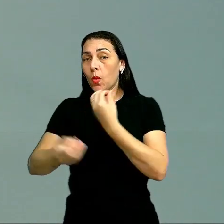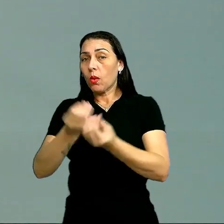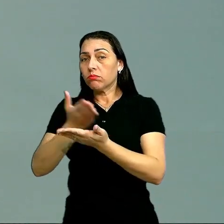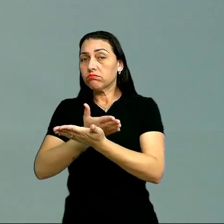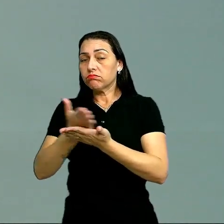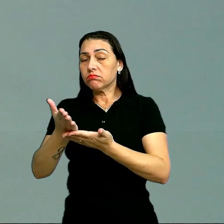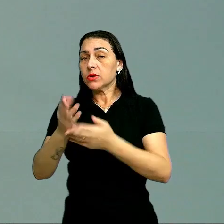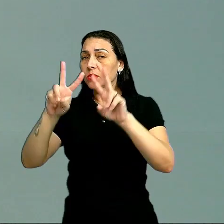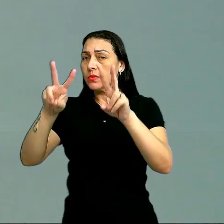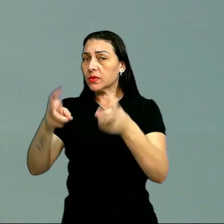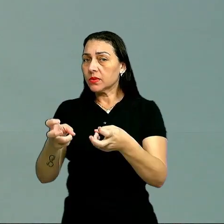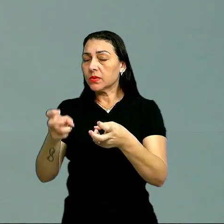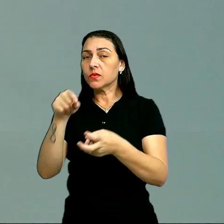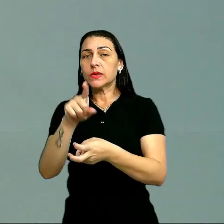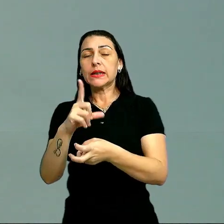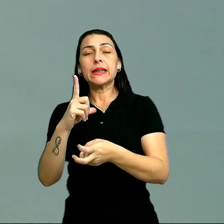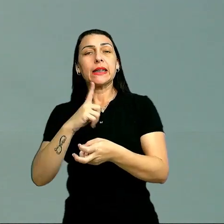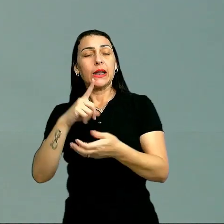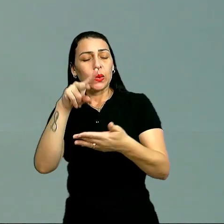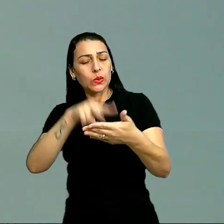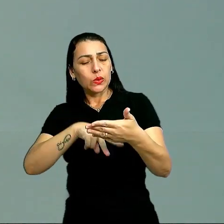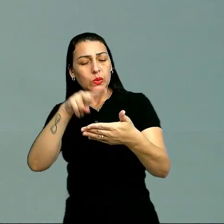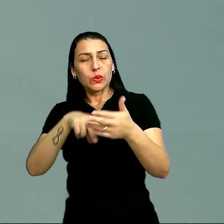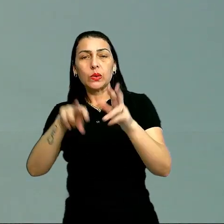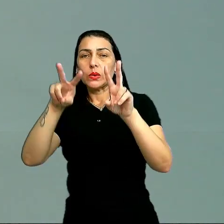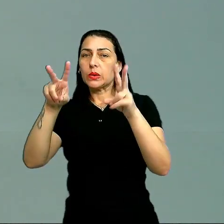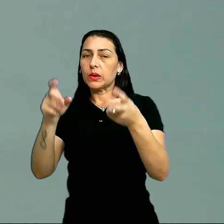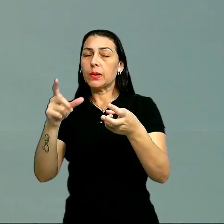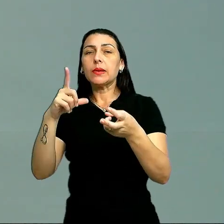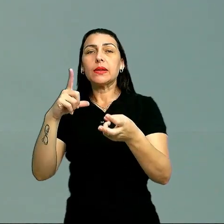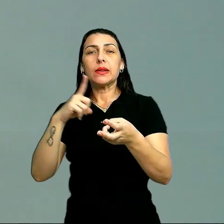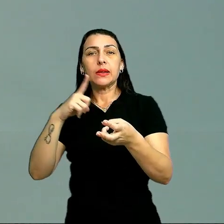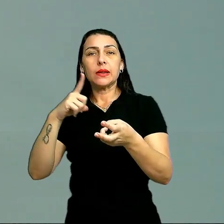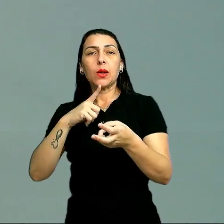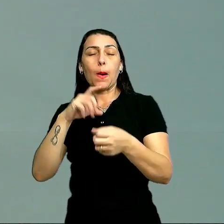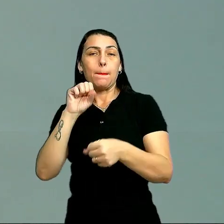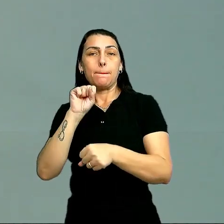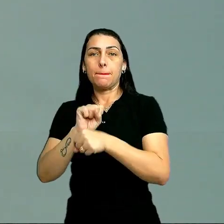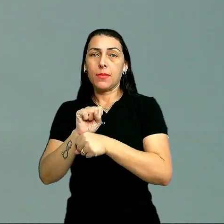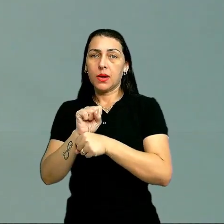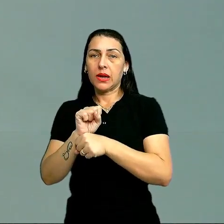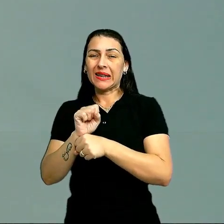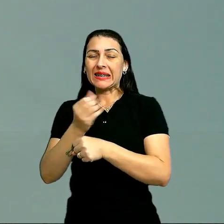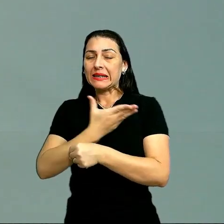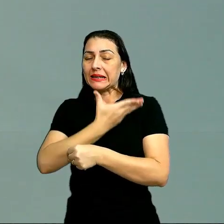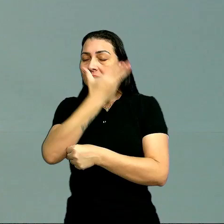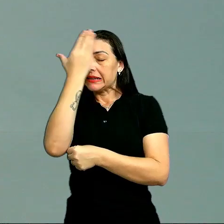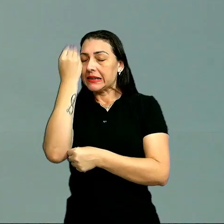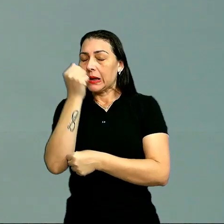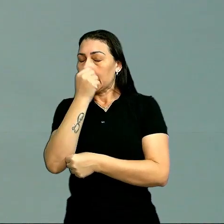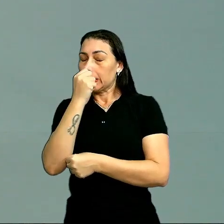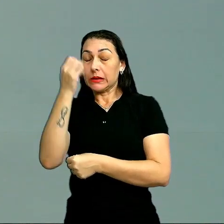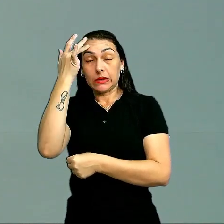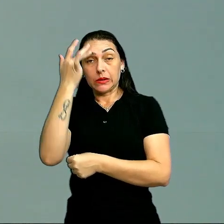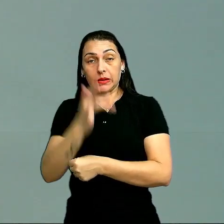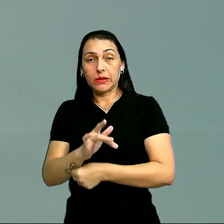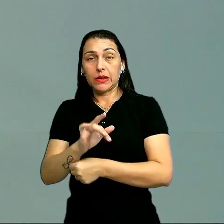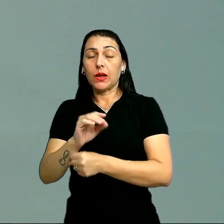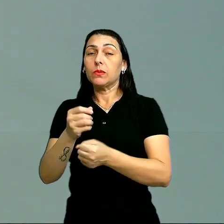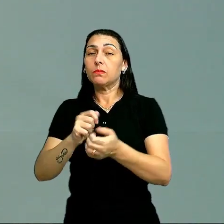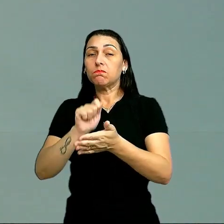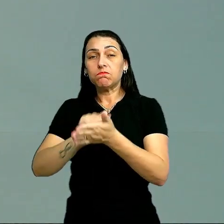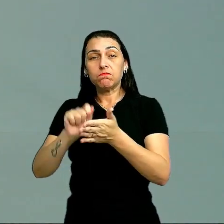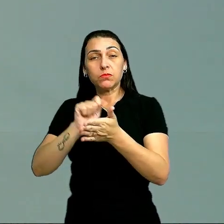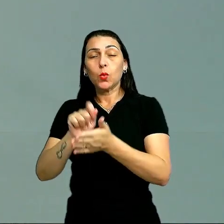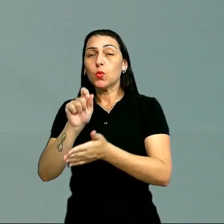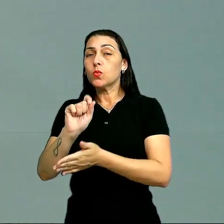aquela temática. E aí você vai ler o tema e aí você deu uma travada. Você... Ai, professora, eu não sei fazer, não sei colocar no papel.